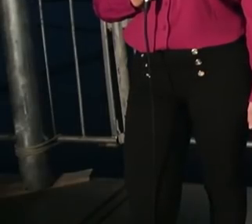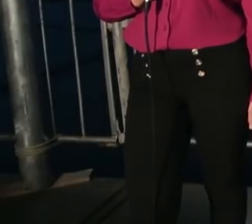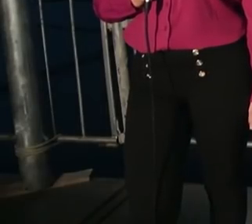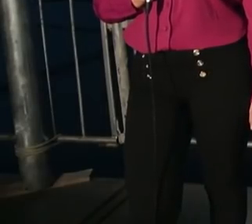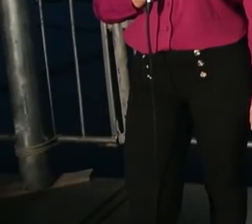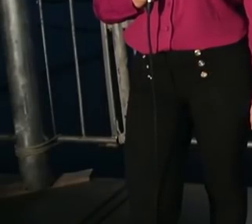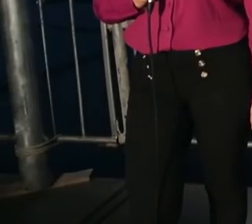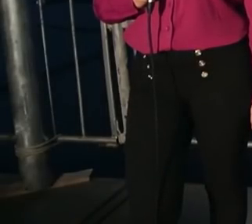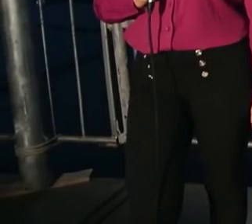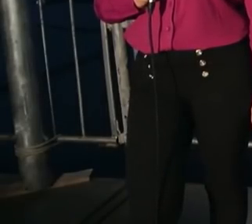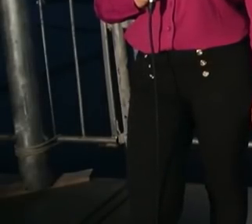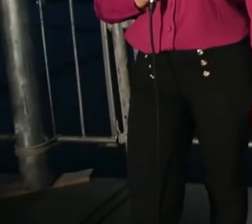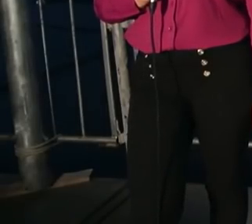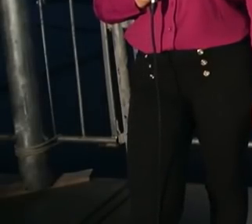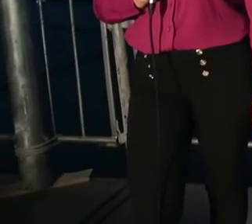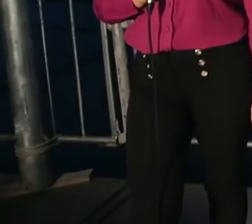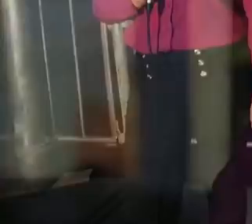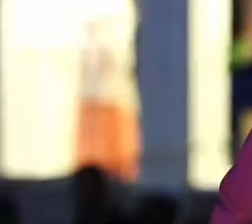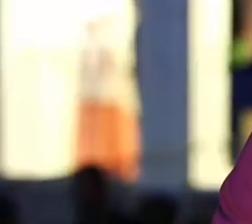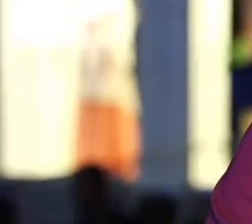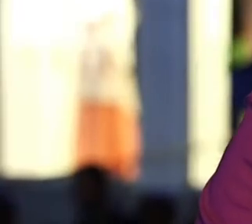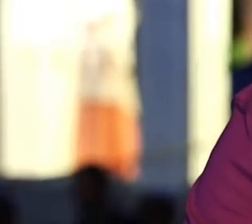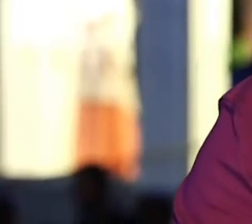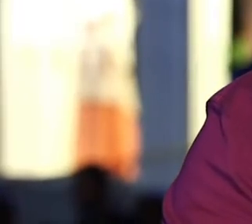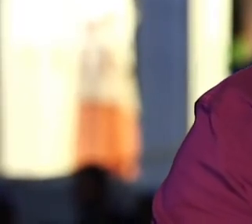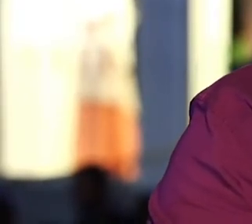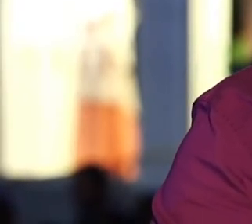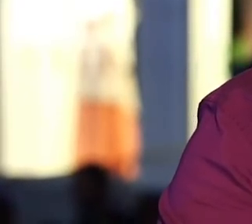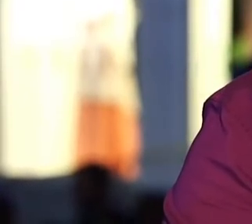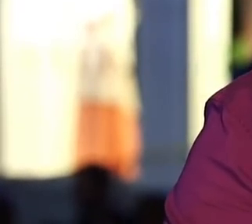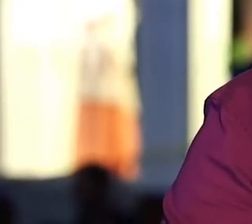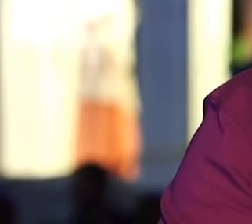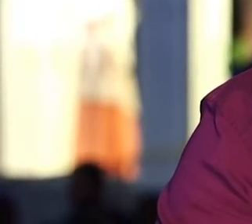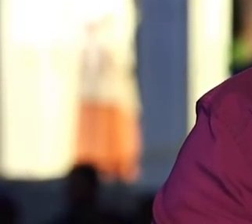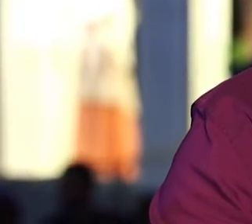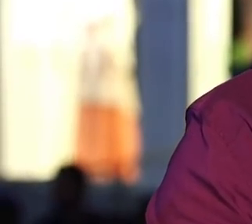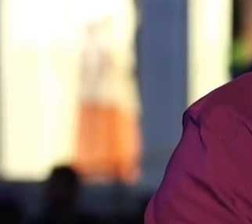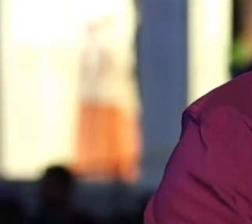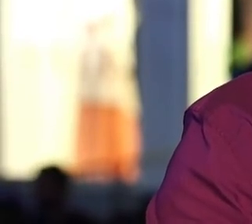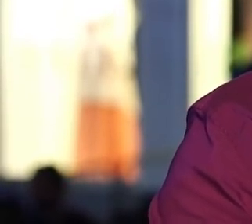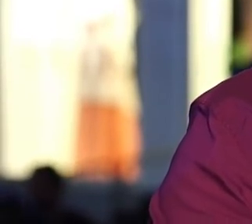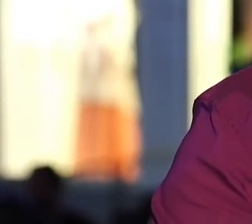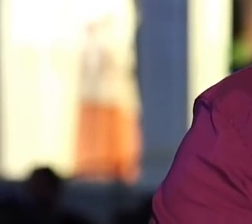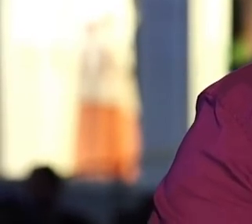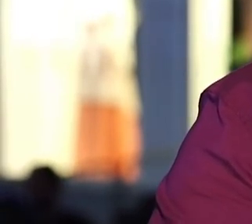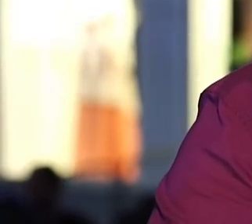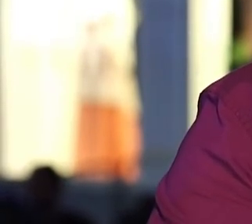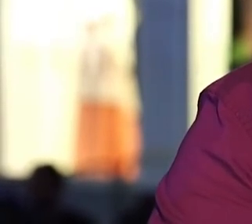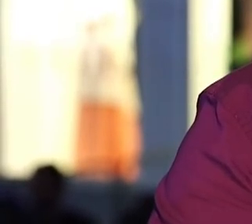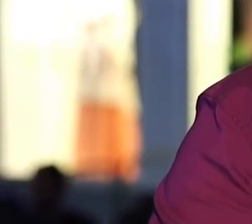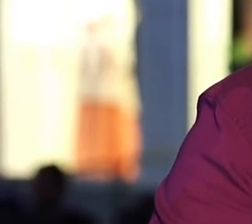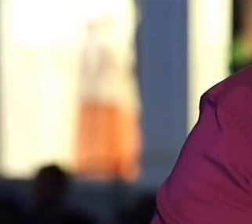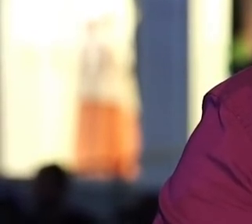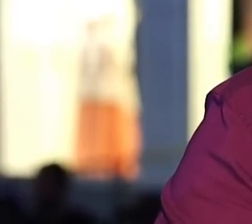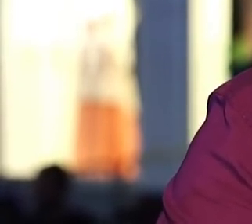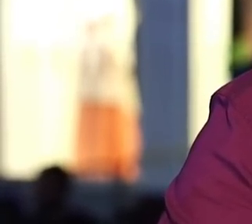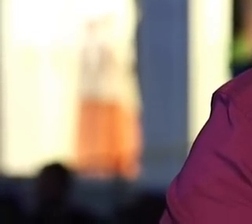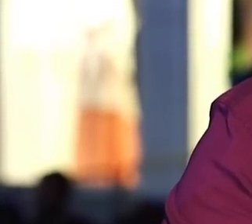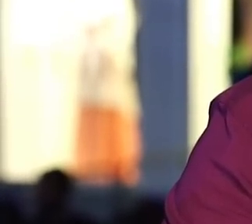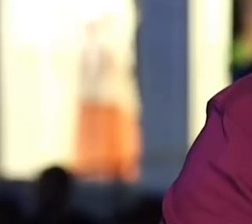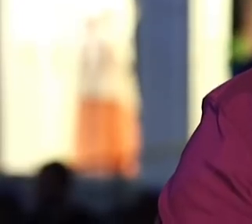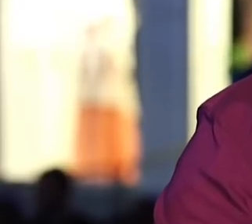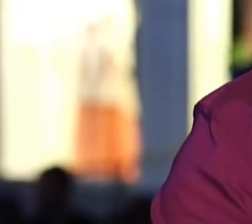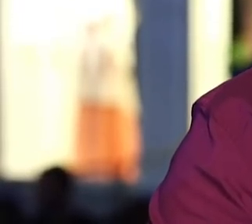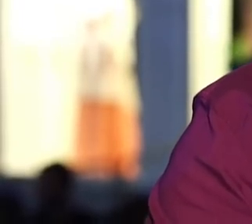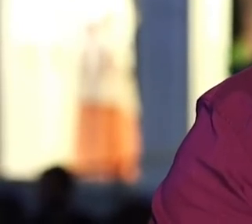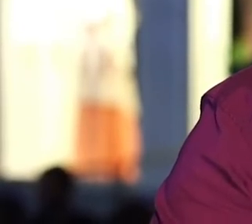e luz muito importante. Você que está nos acompanhando, muito obrigado pelas plataformas da Xplay